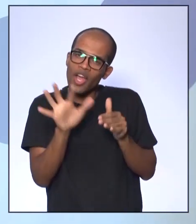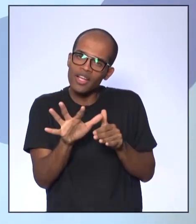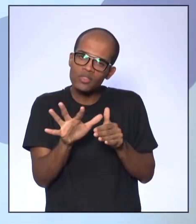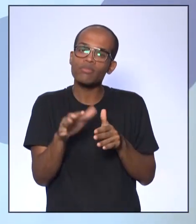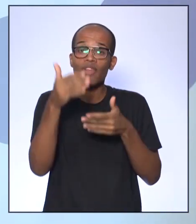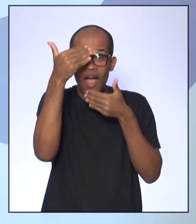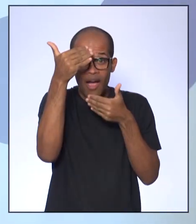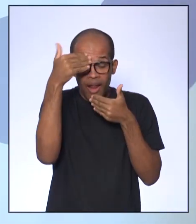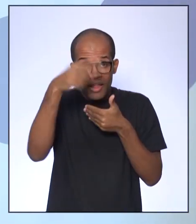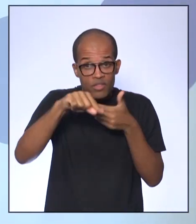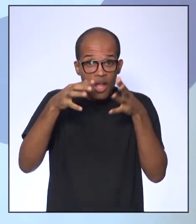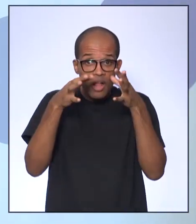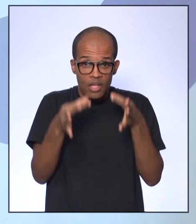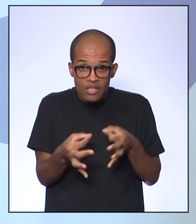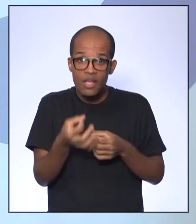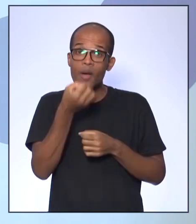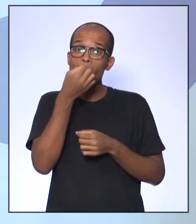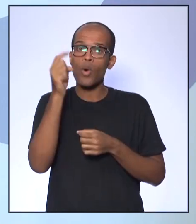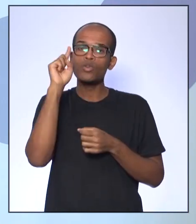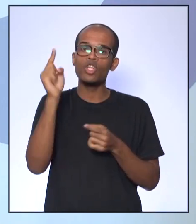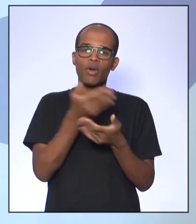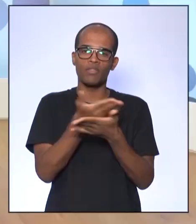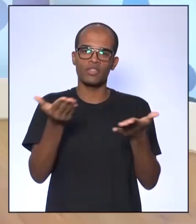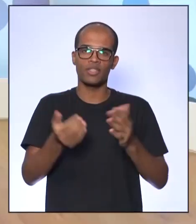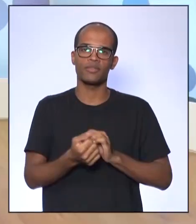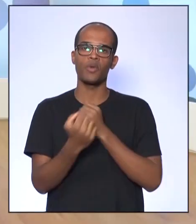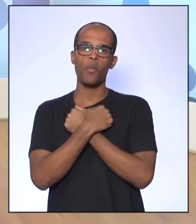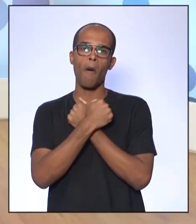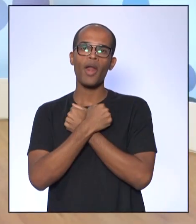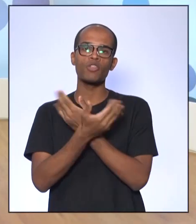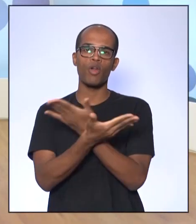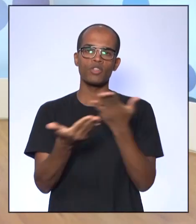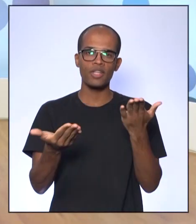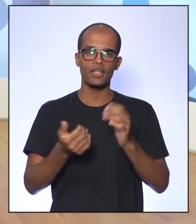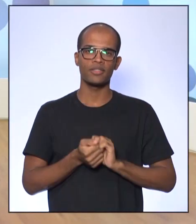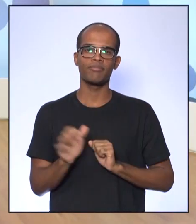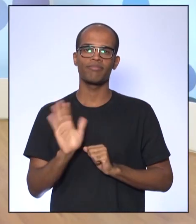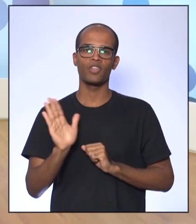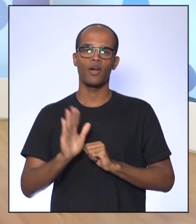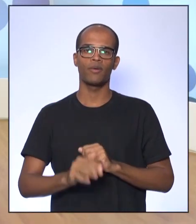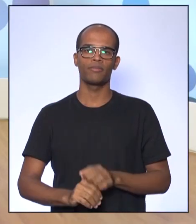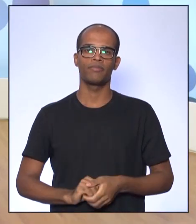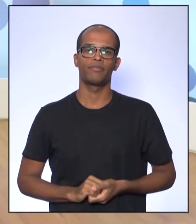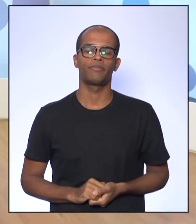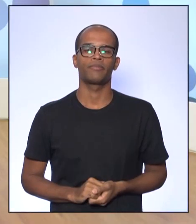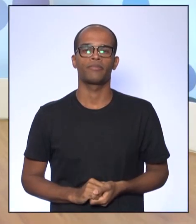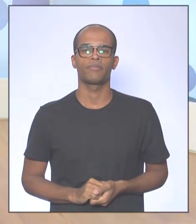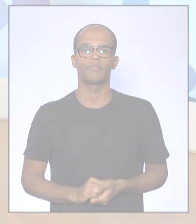agradece a atenção de vocês. Tenham um bom dia. Um abraço para vocês e tchau!